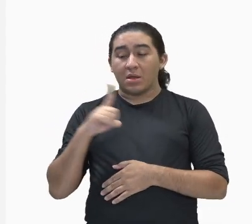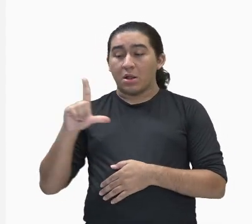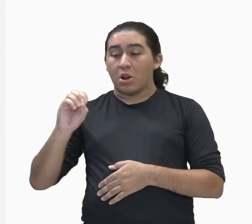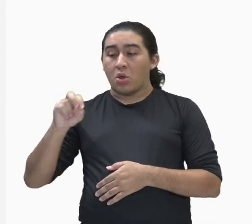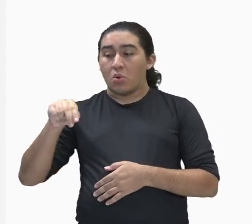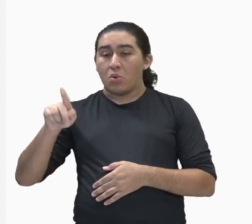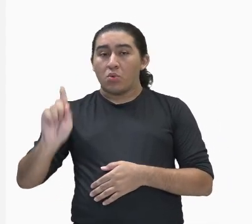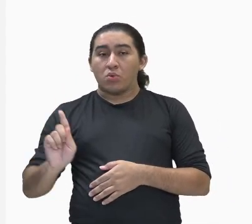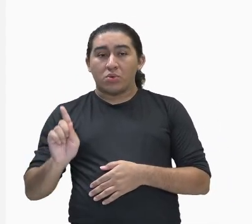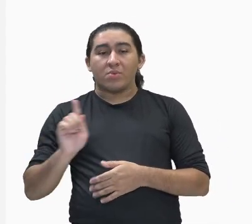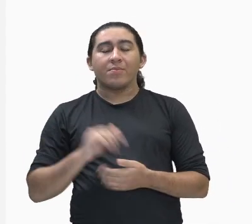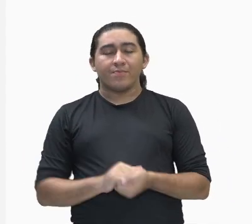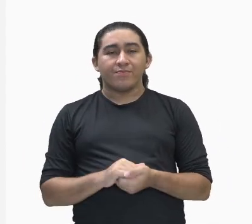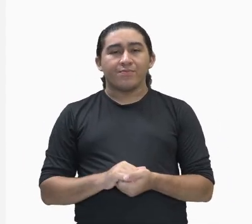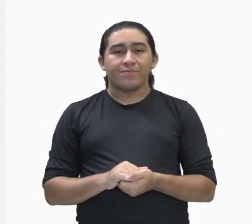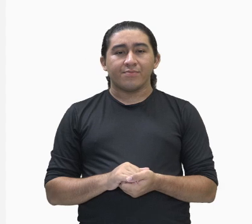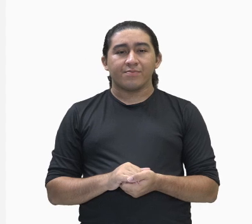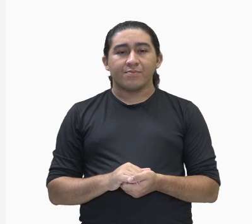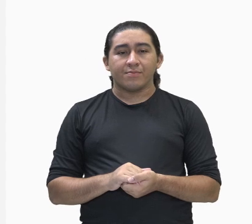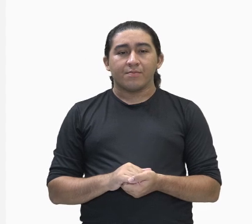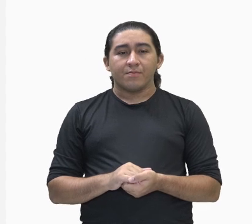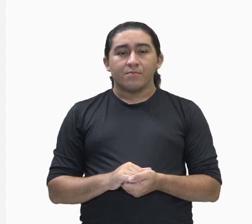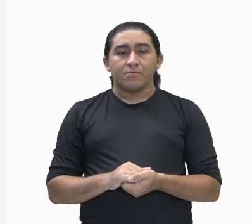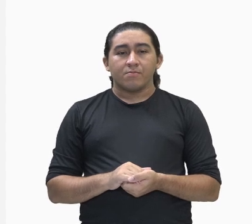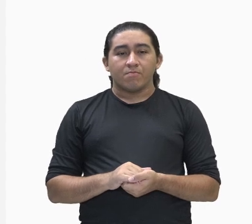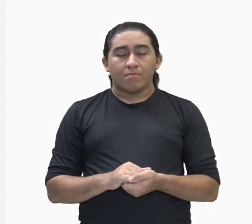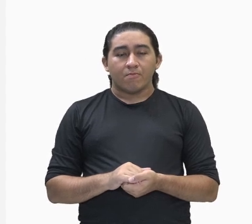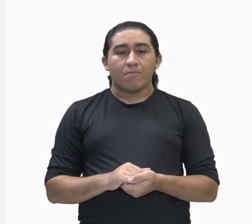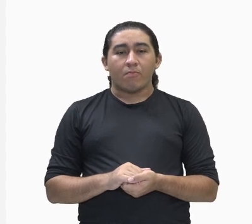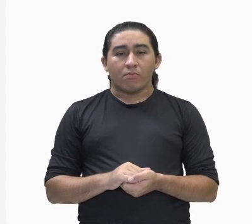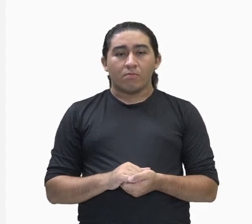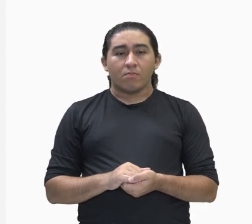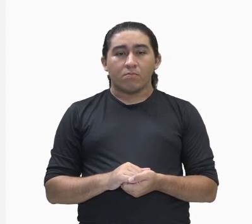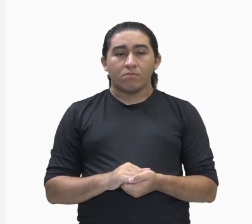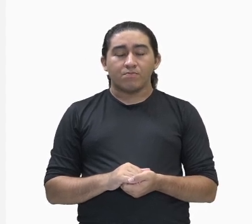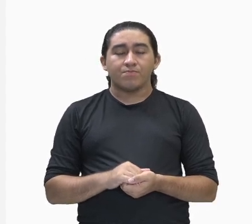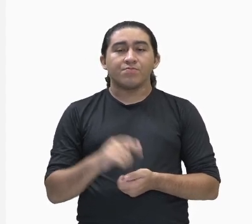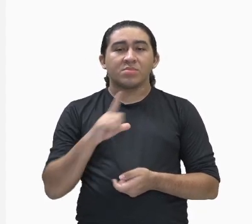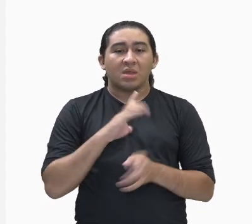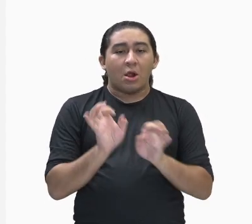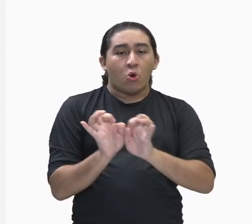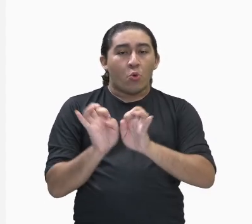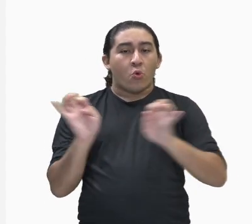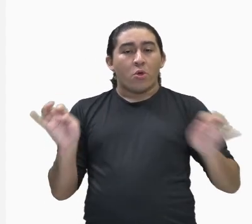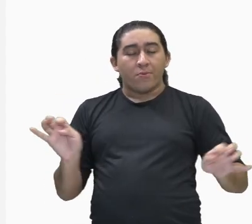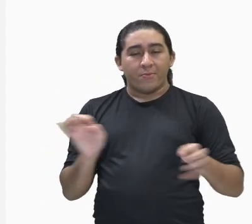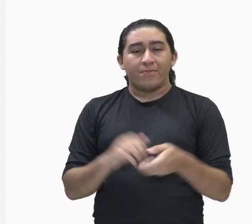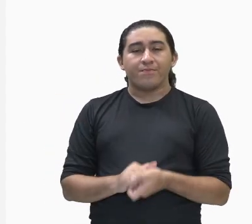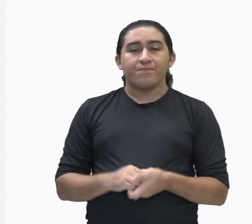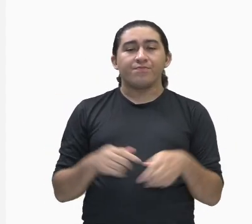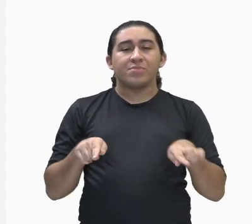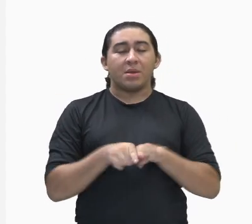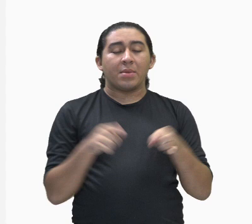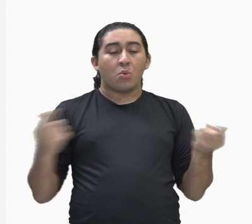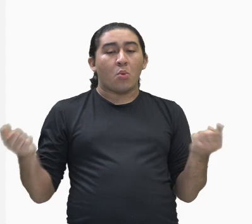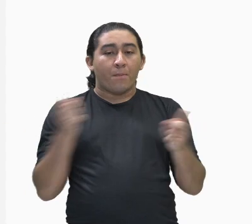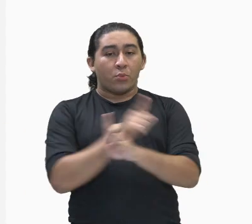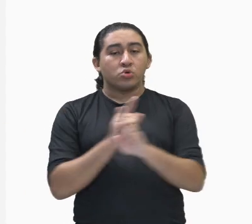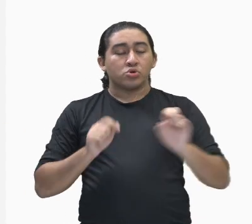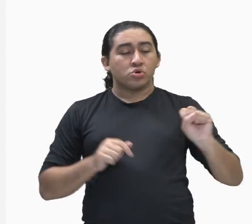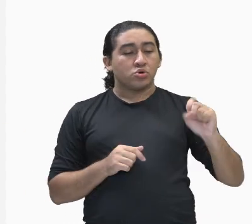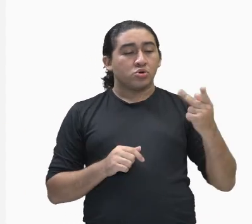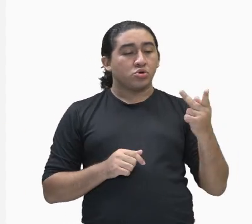é um verbo curto, né? Embora a tradução seja comprido, longo. Aí eu tenho o seu oposto, né?